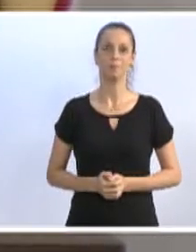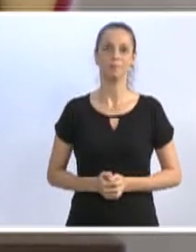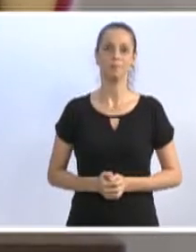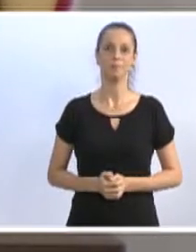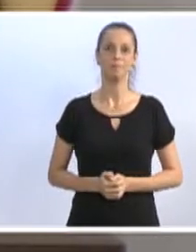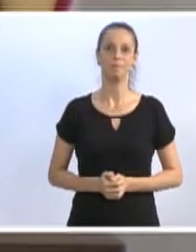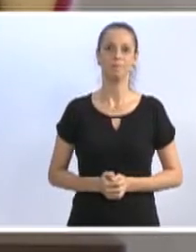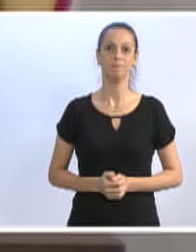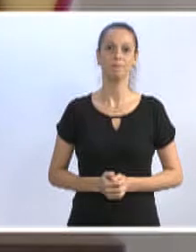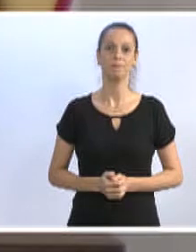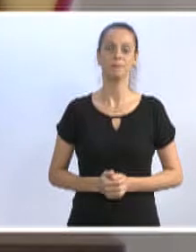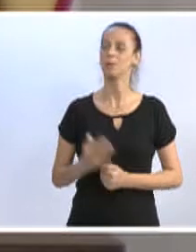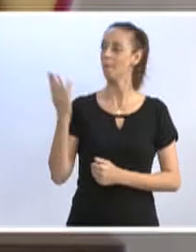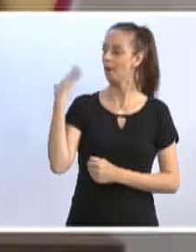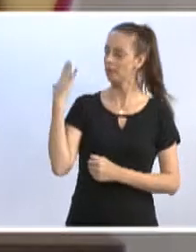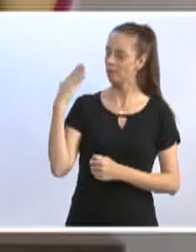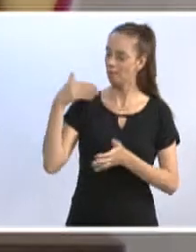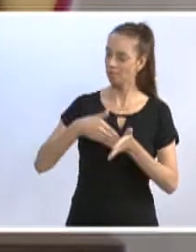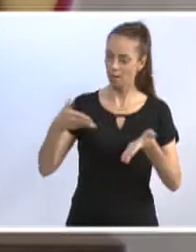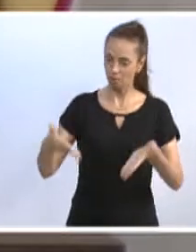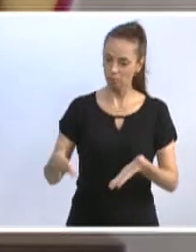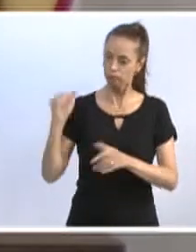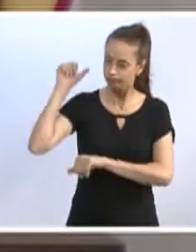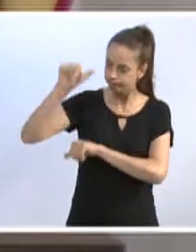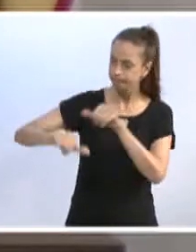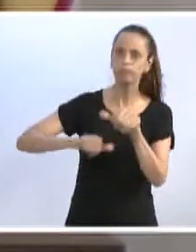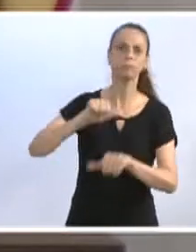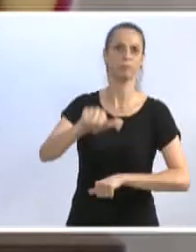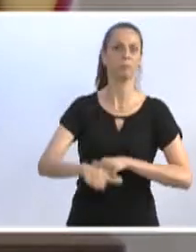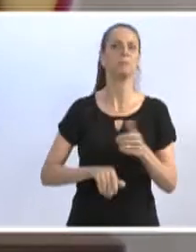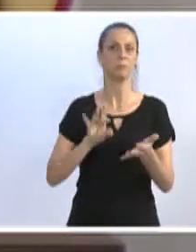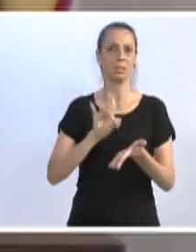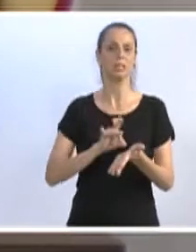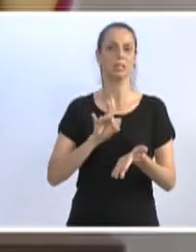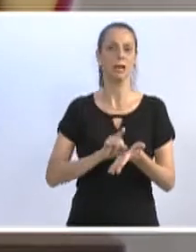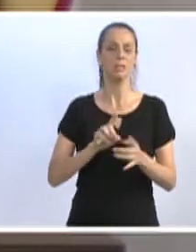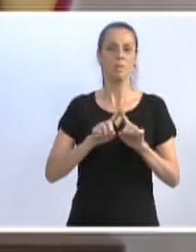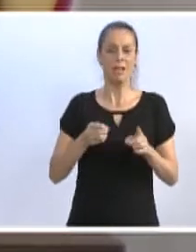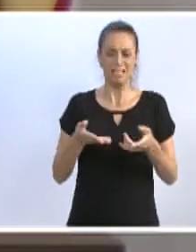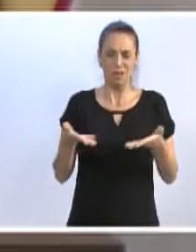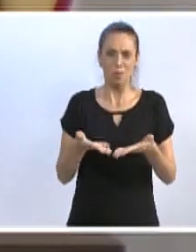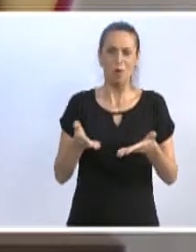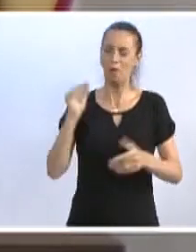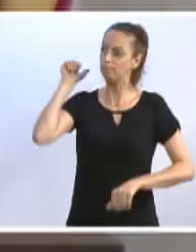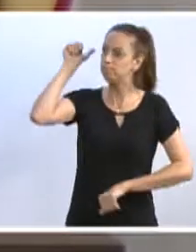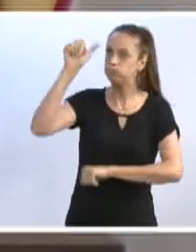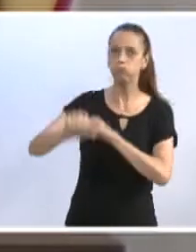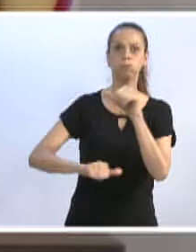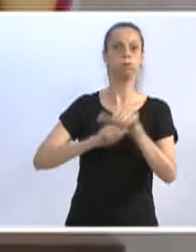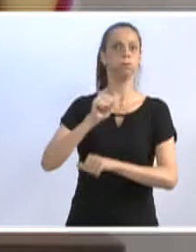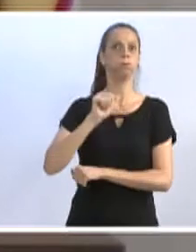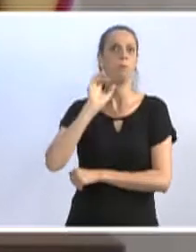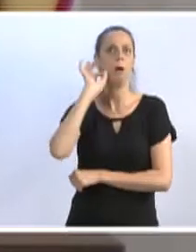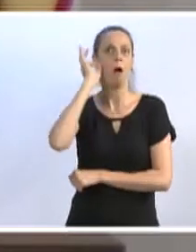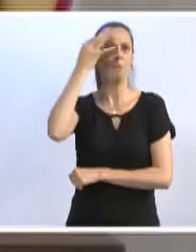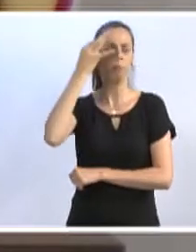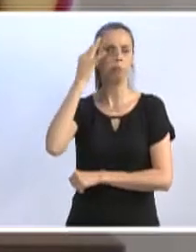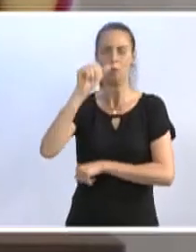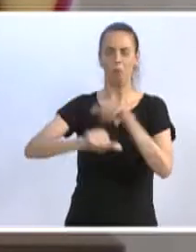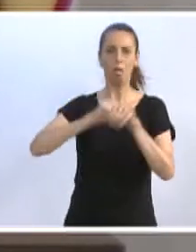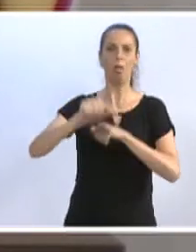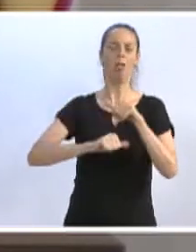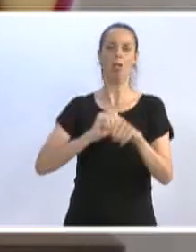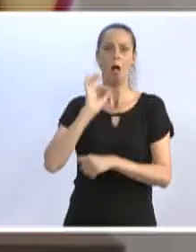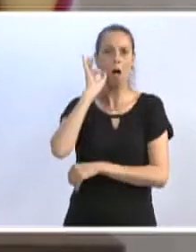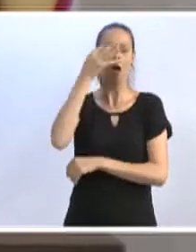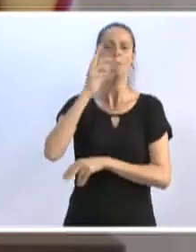Os tempos mudam e sempre mudaram, mas talvez nunca mudaram tão rapidamente como nos dias de hoje. Por